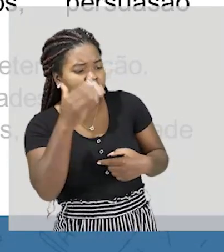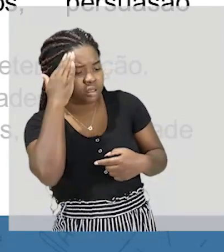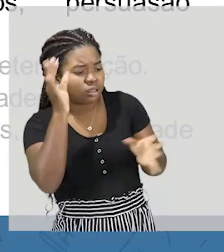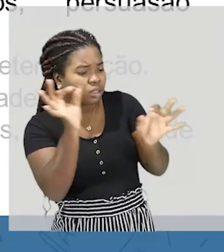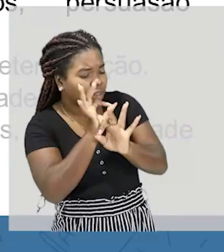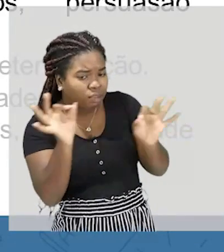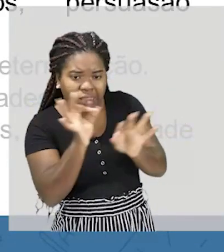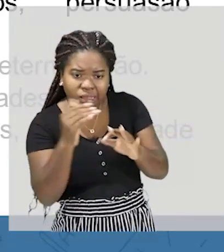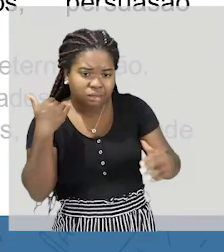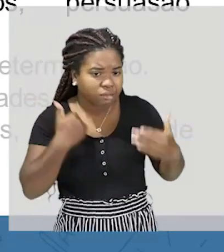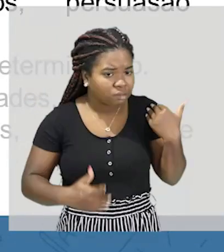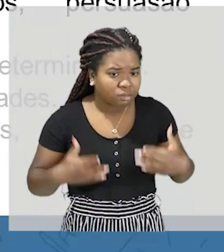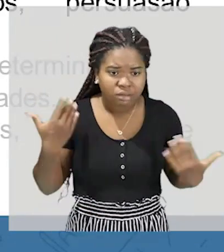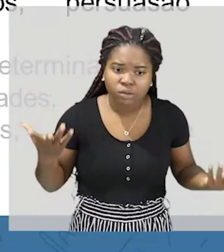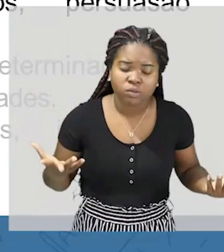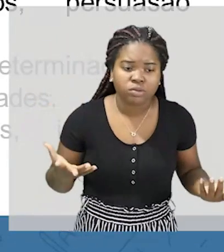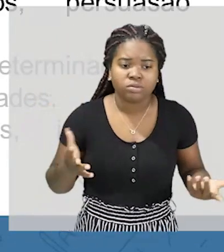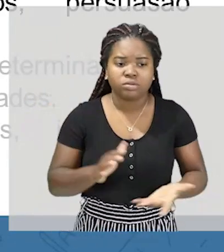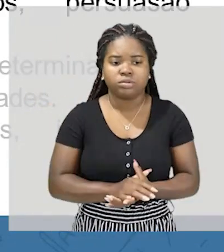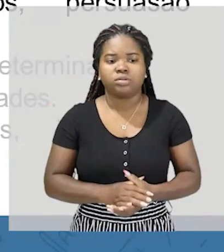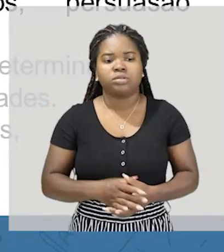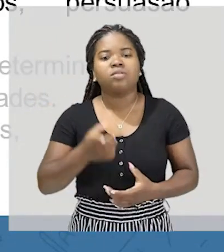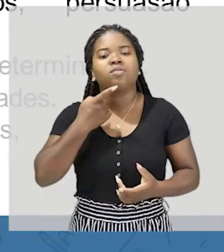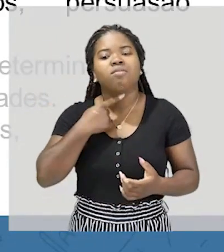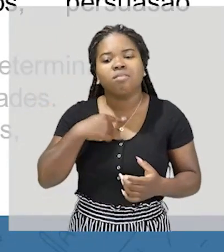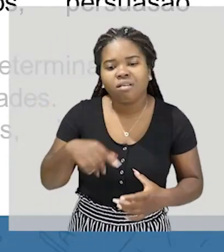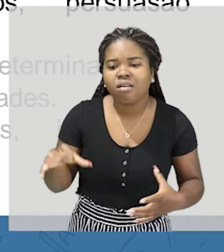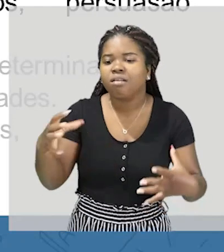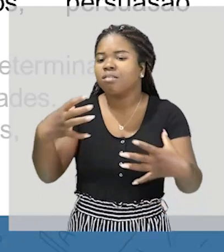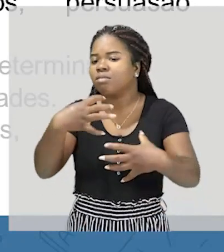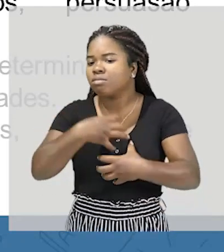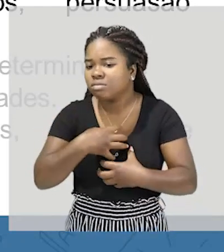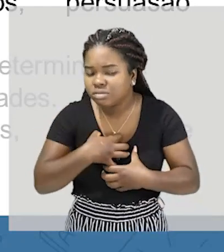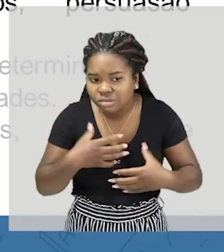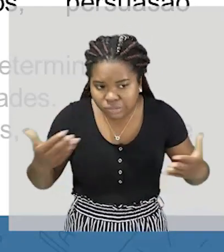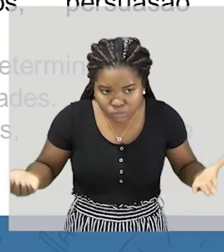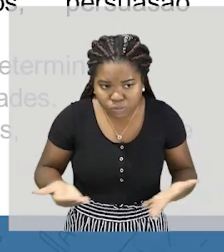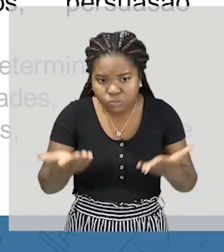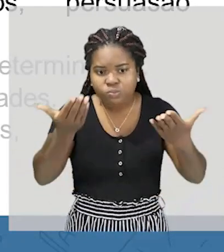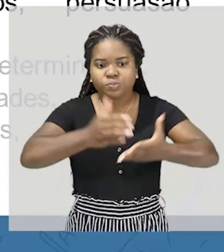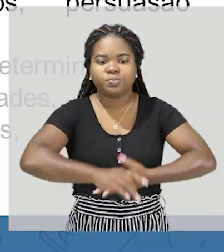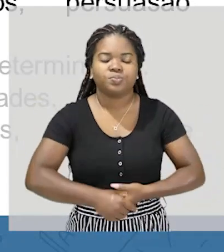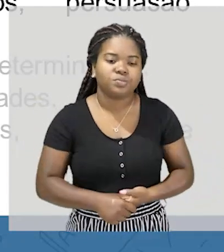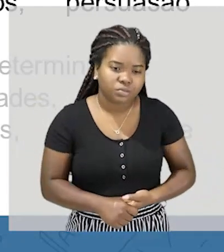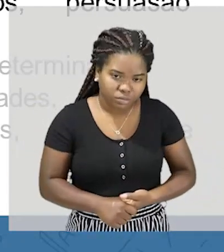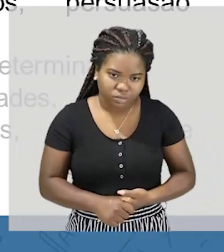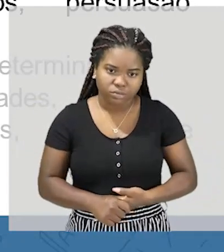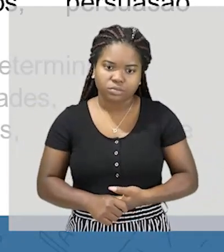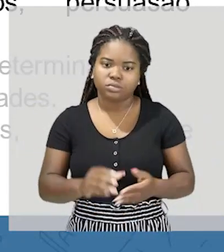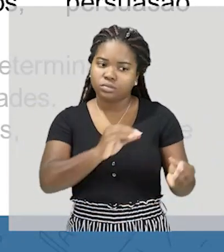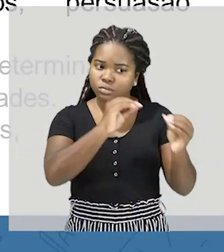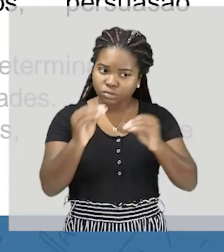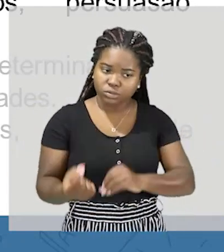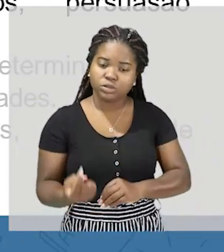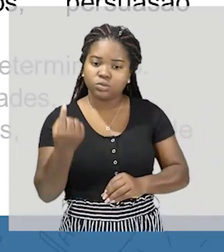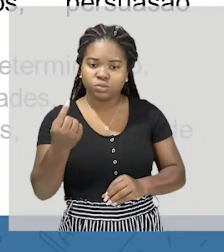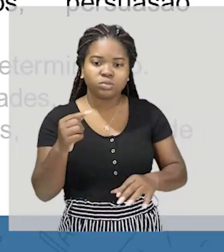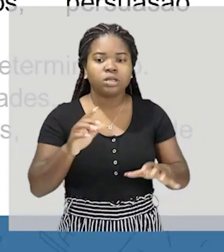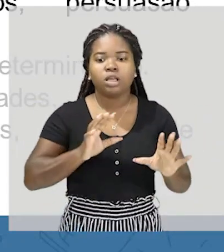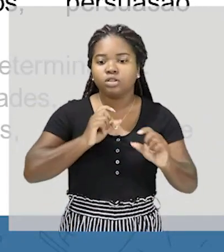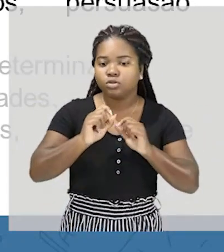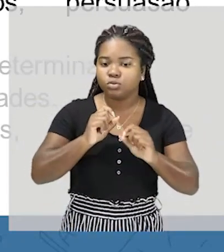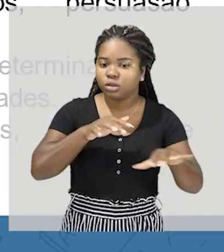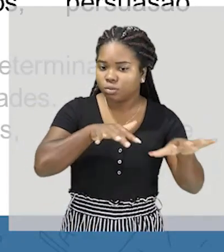corporal. Vontades, sentimentos, persuasão e determinação. Eu vou colocar uma das manifestações